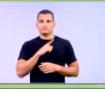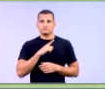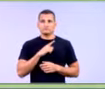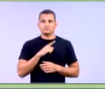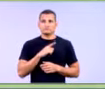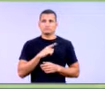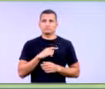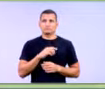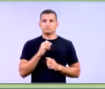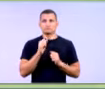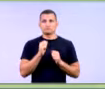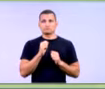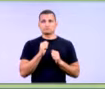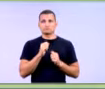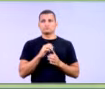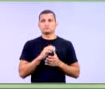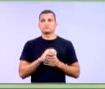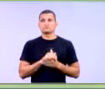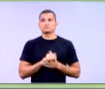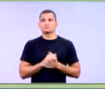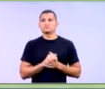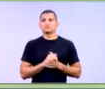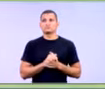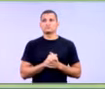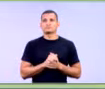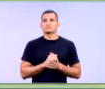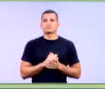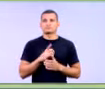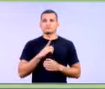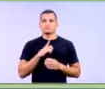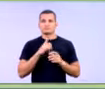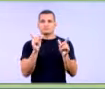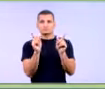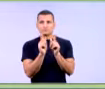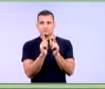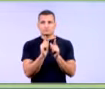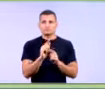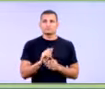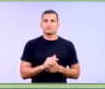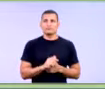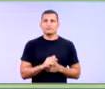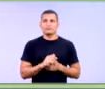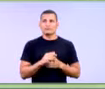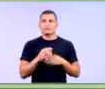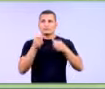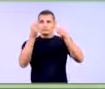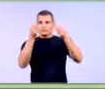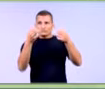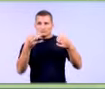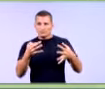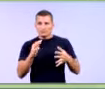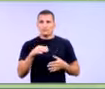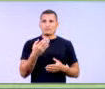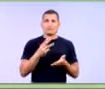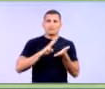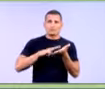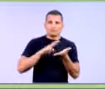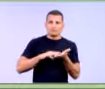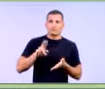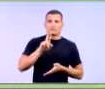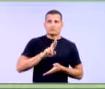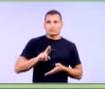não parecer, né, mas está um resumo conciso, indicando qual foi a metodologia utilizada,